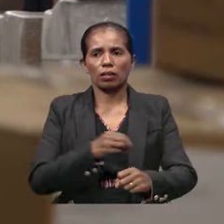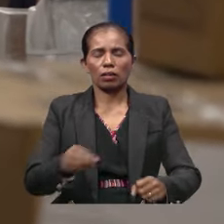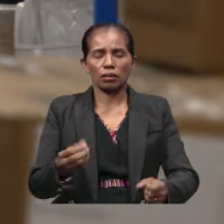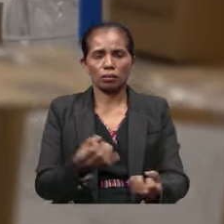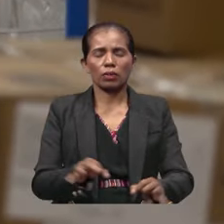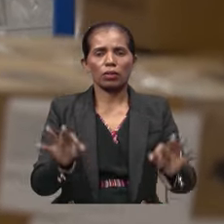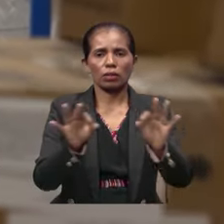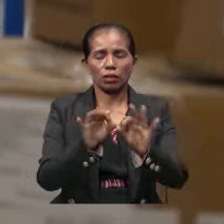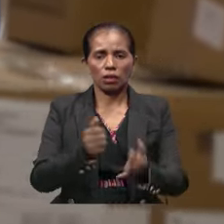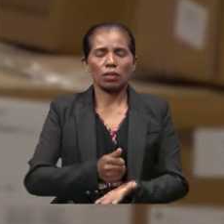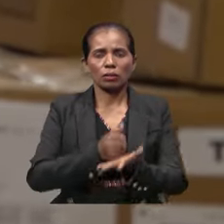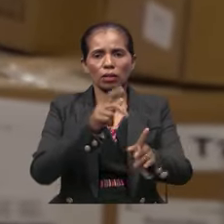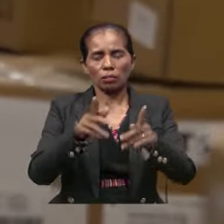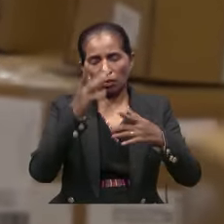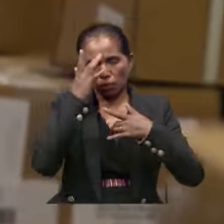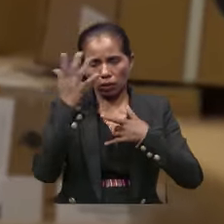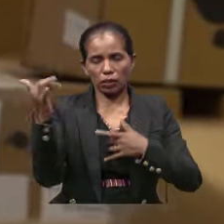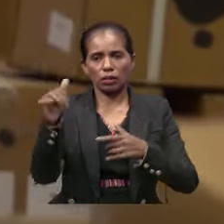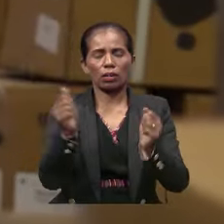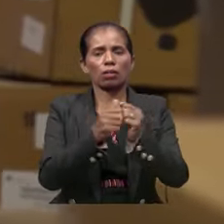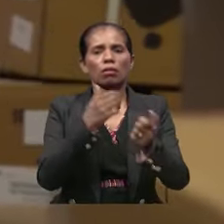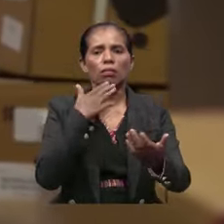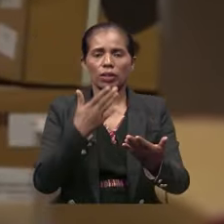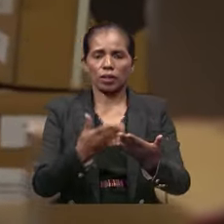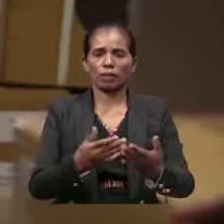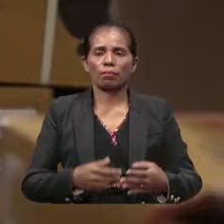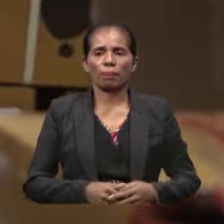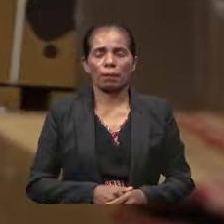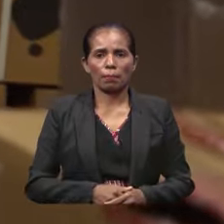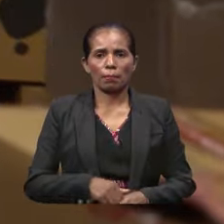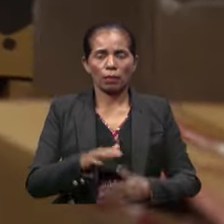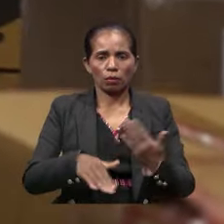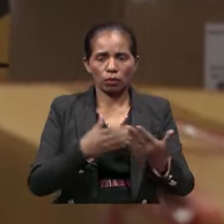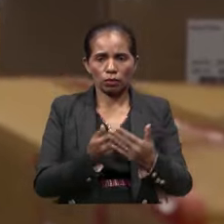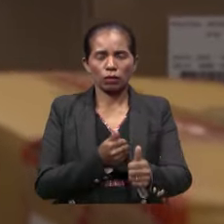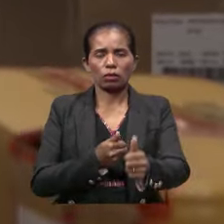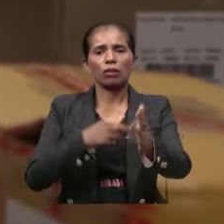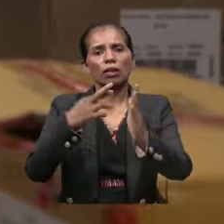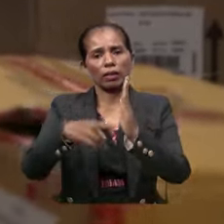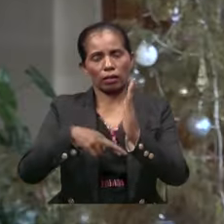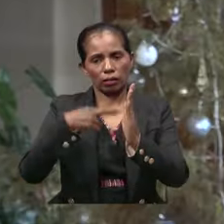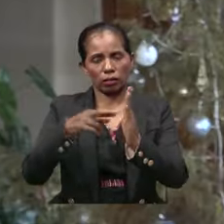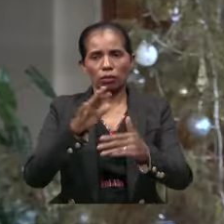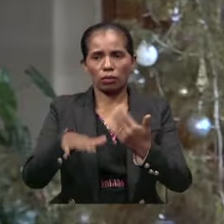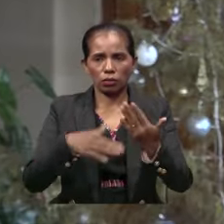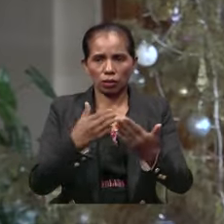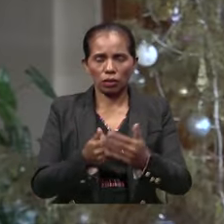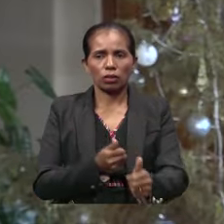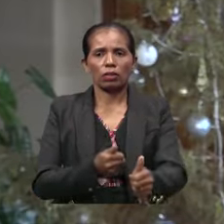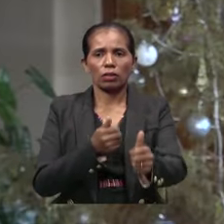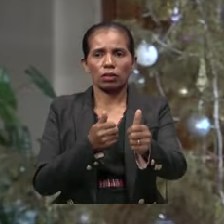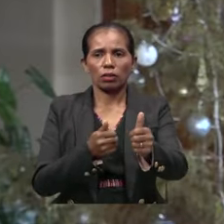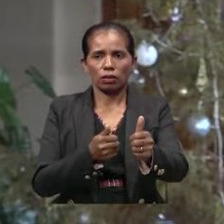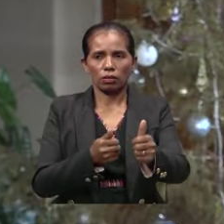essencial, onde trata paciente e será digno. Boto tudo tem que ter regras. Boto tudo tem que ter nem